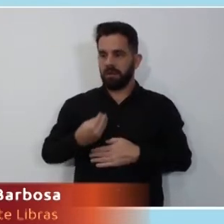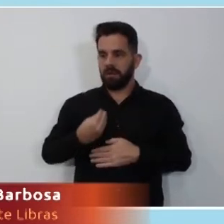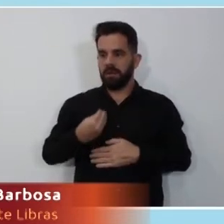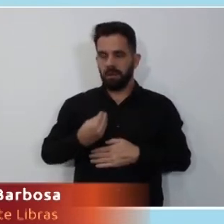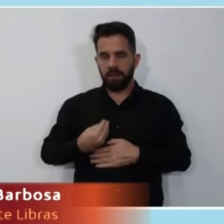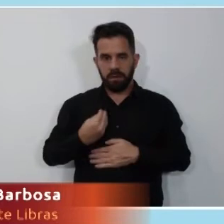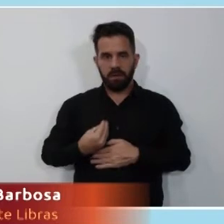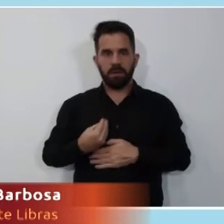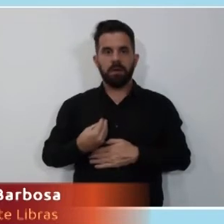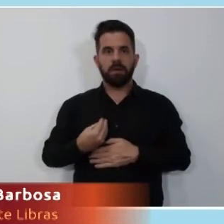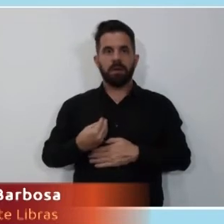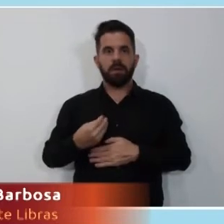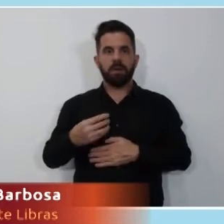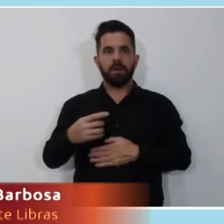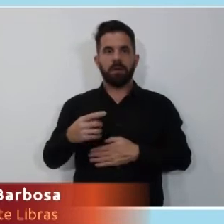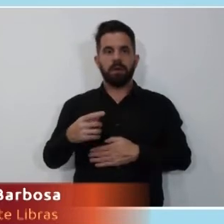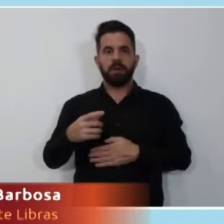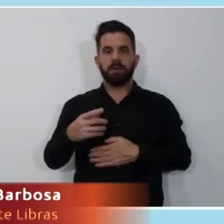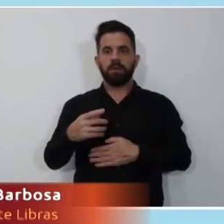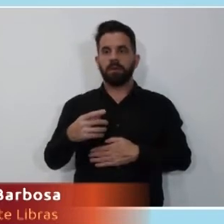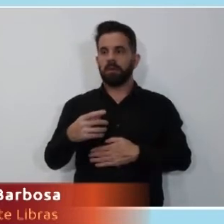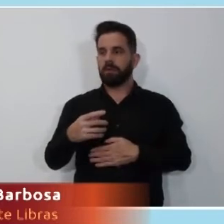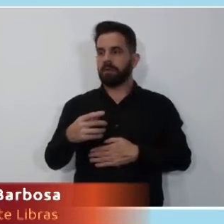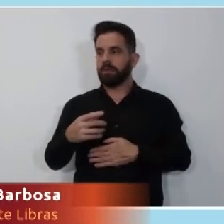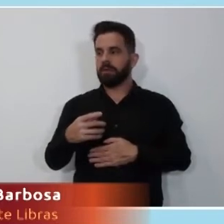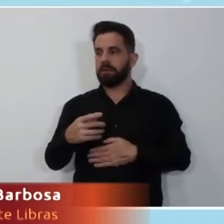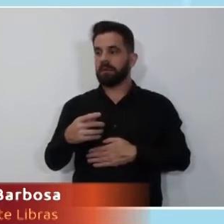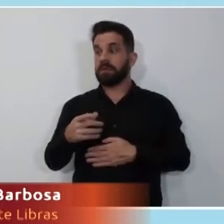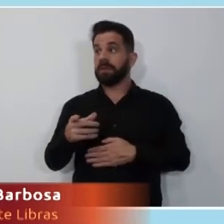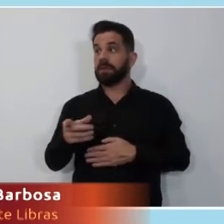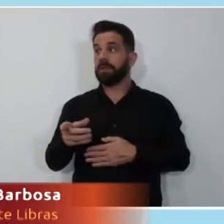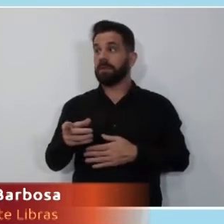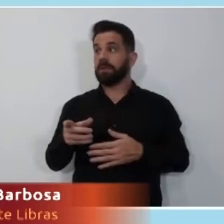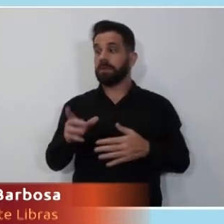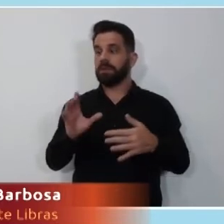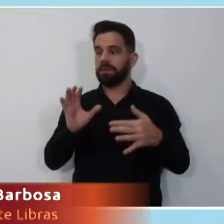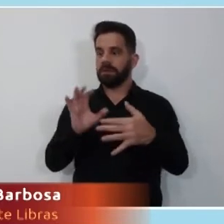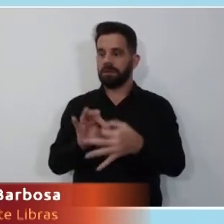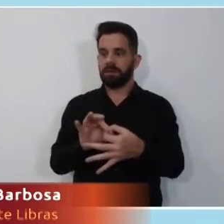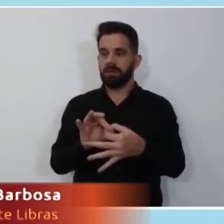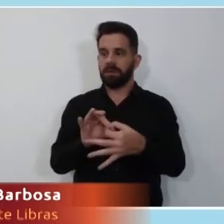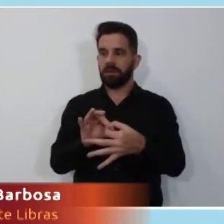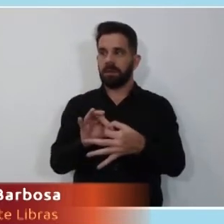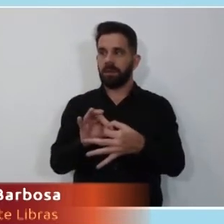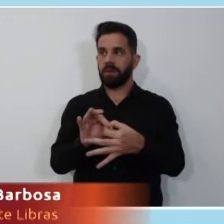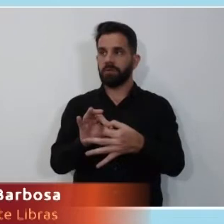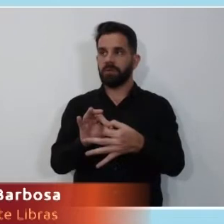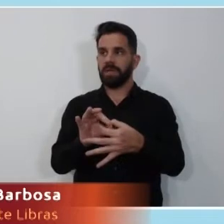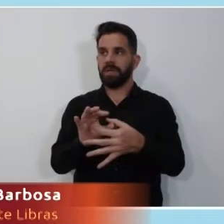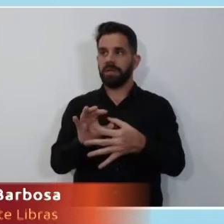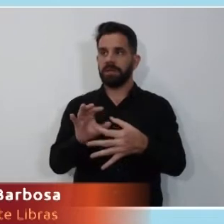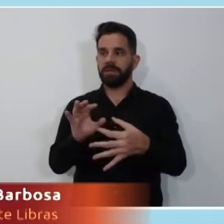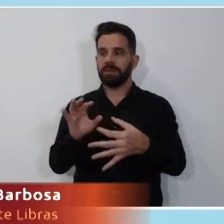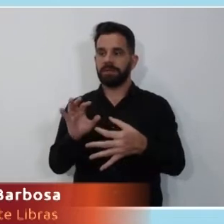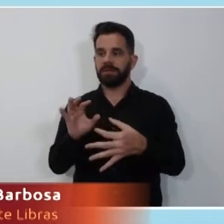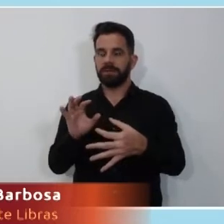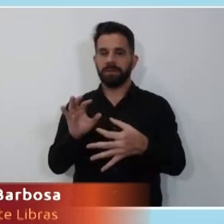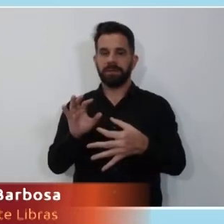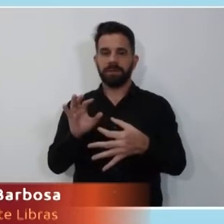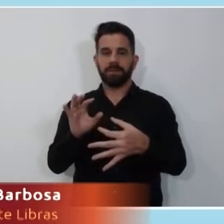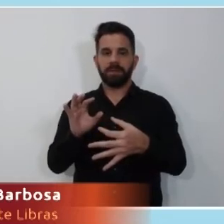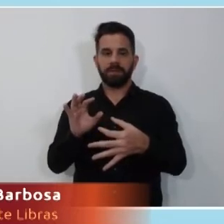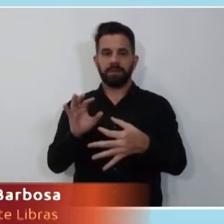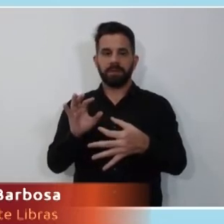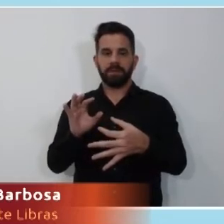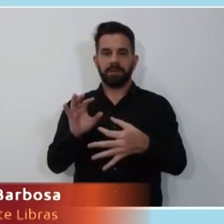senhor avalia essa proposta? Vai pesar no bolso do consumidor, né, de quem